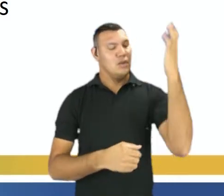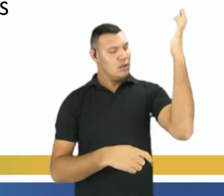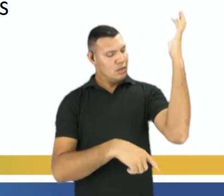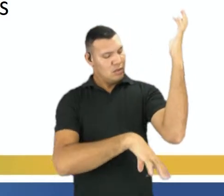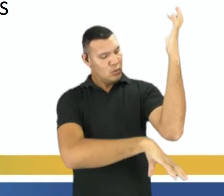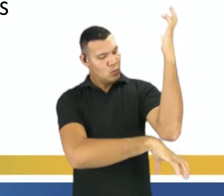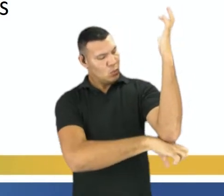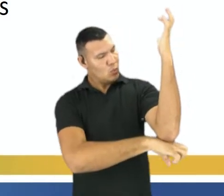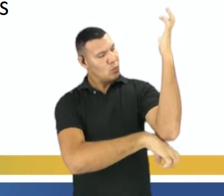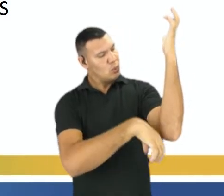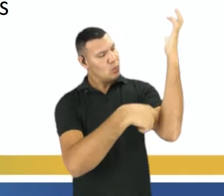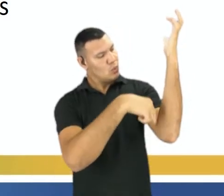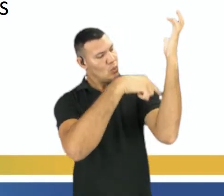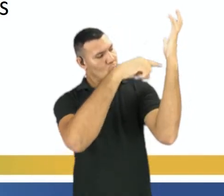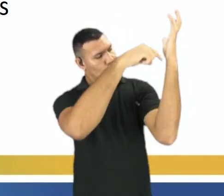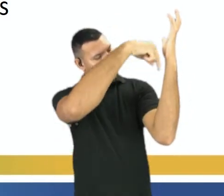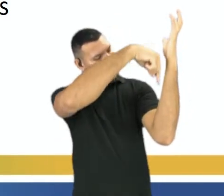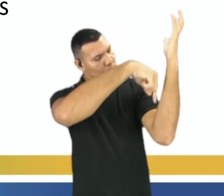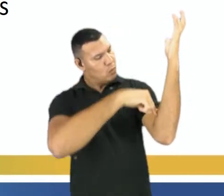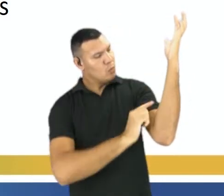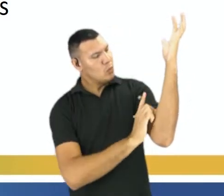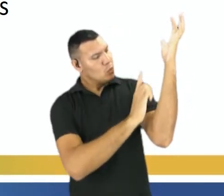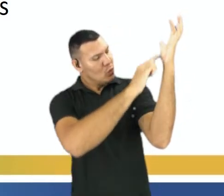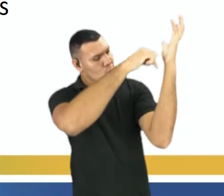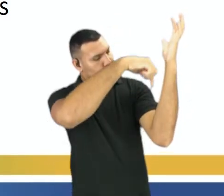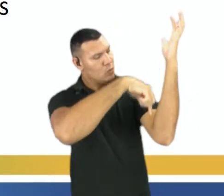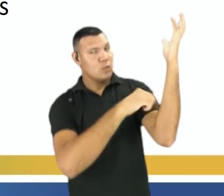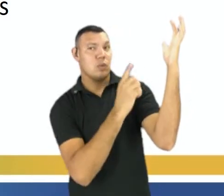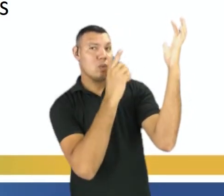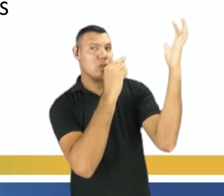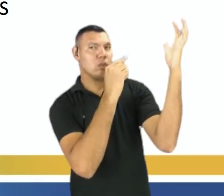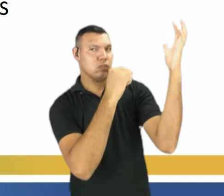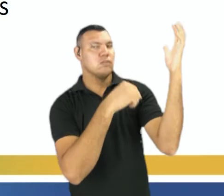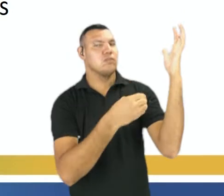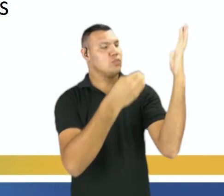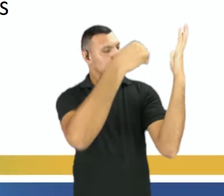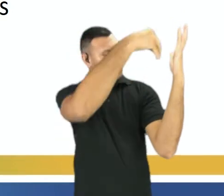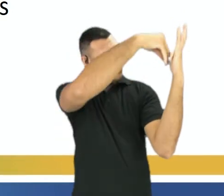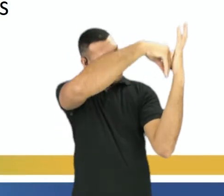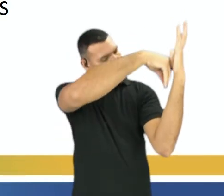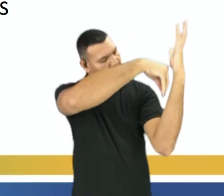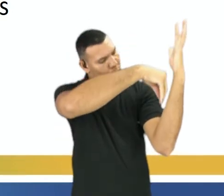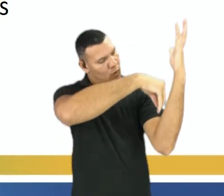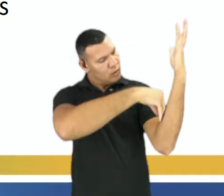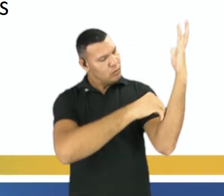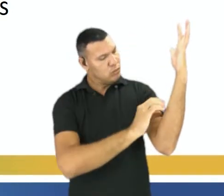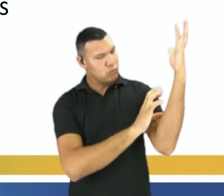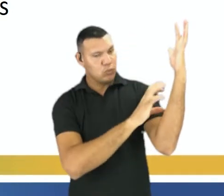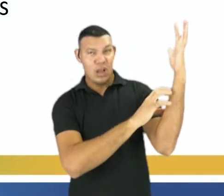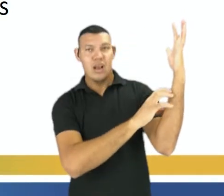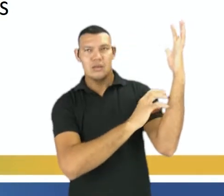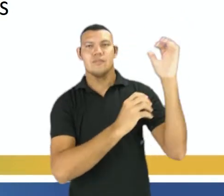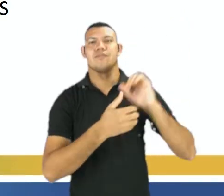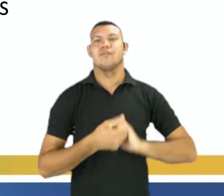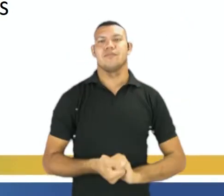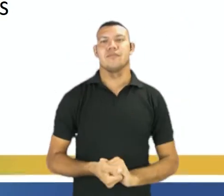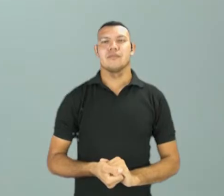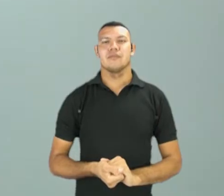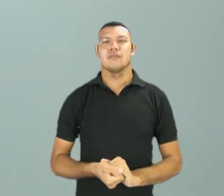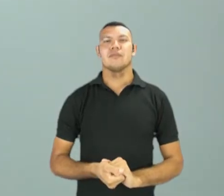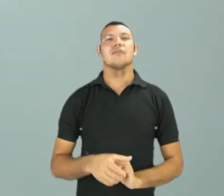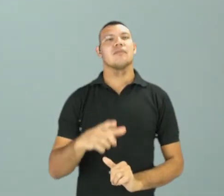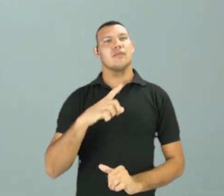de água, né? Que é muito utilizado para alimentar o gado ali do sertão. Então a caatinga também é outro tipo